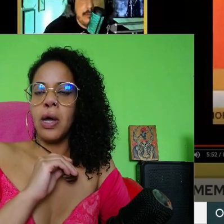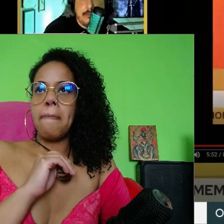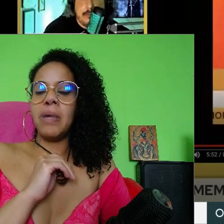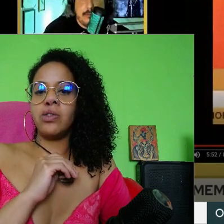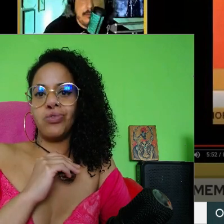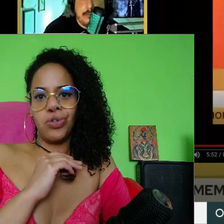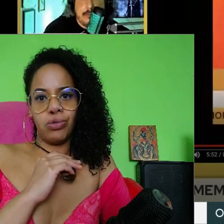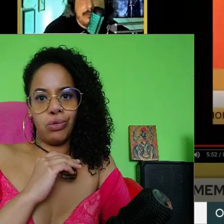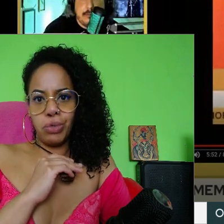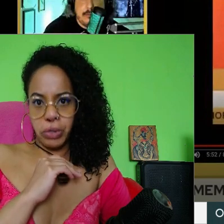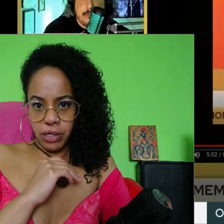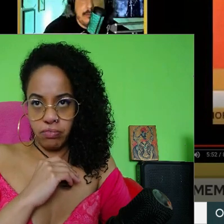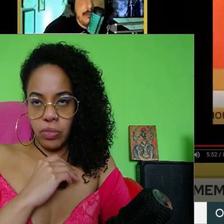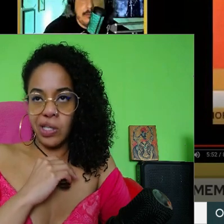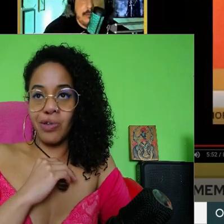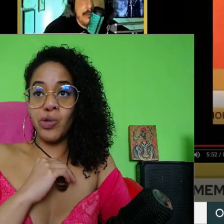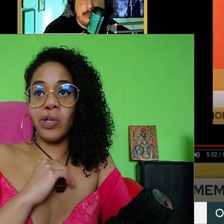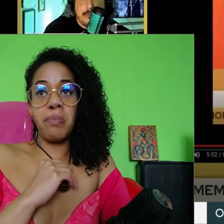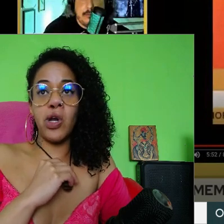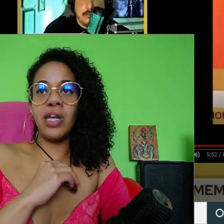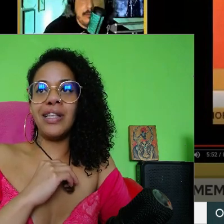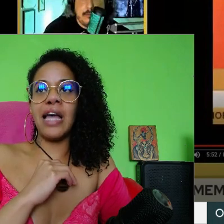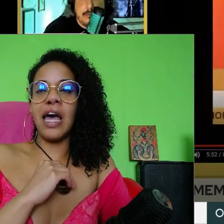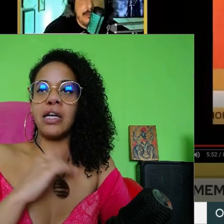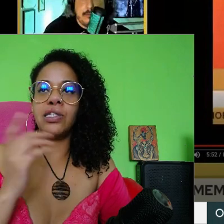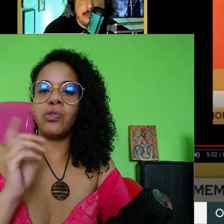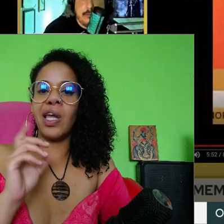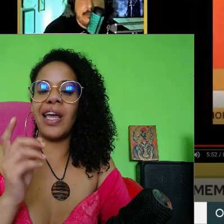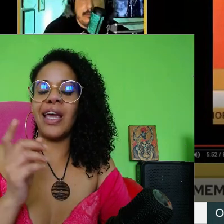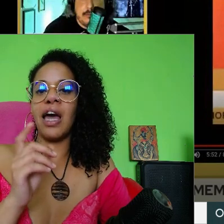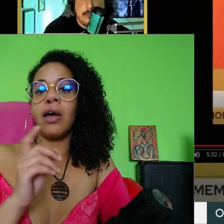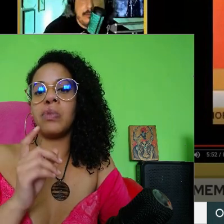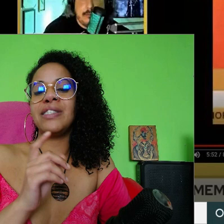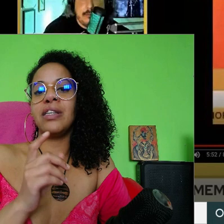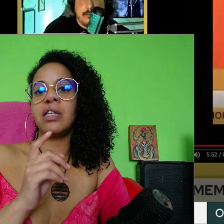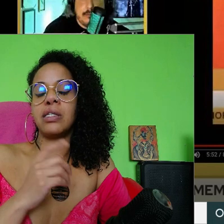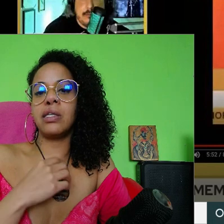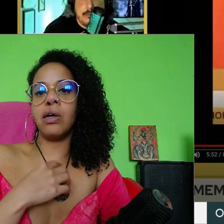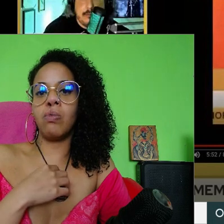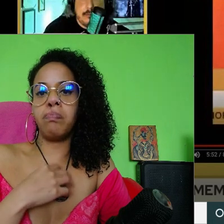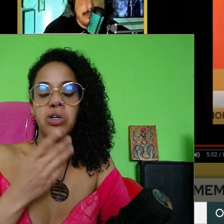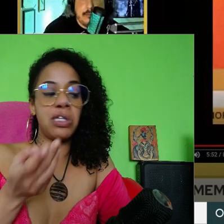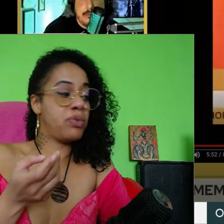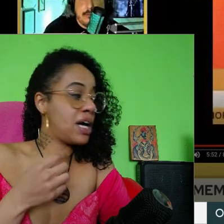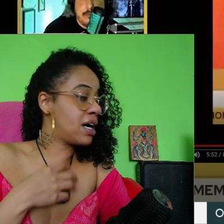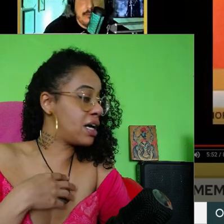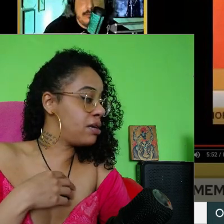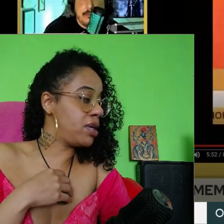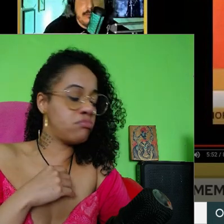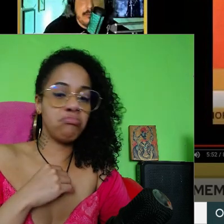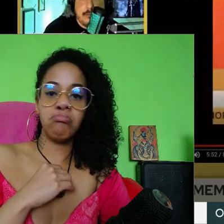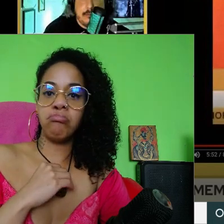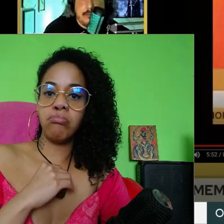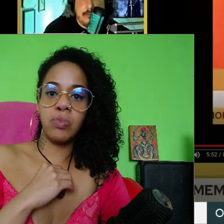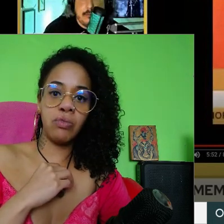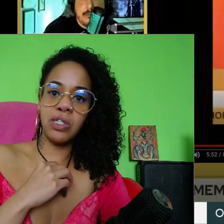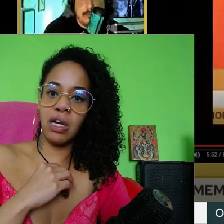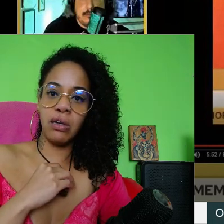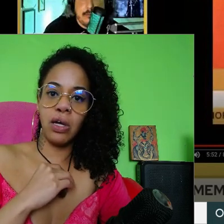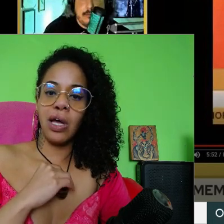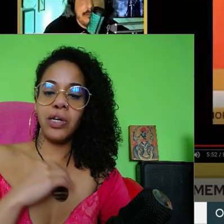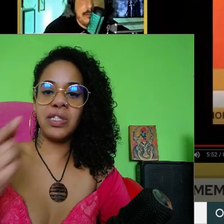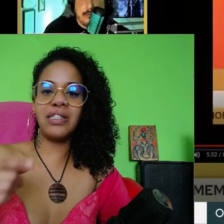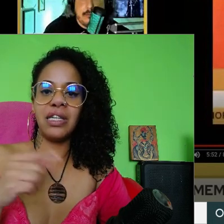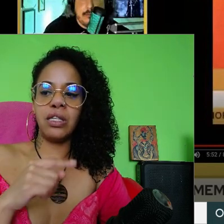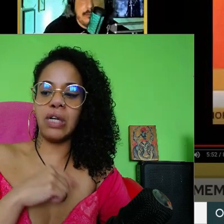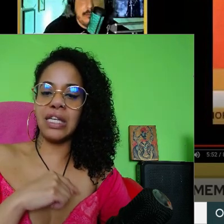mas eu não sou Doutora então eu não tenho a menor ideia assim o que que é uma citação por exemplo na academia não sei